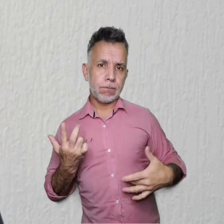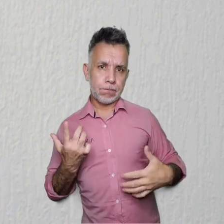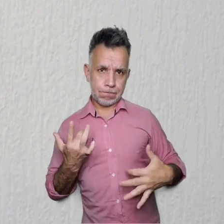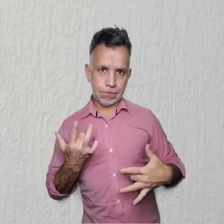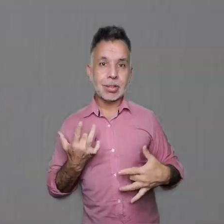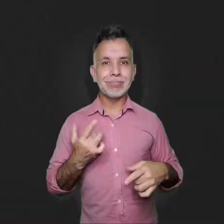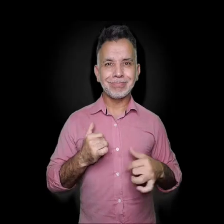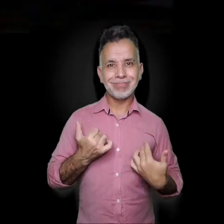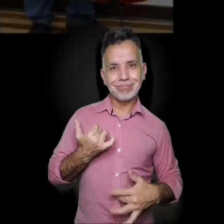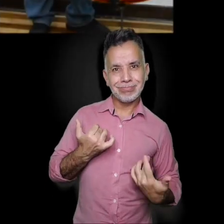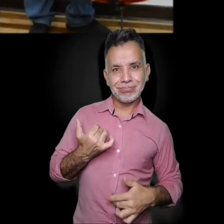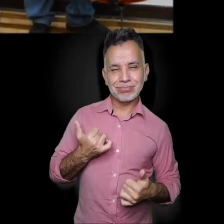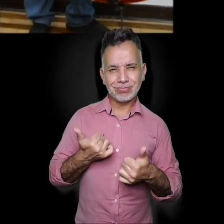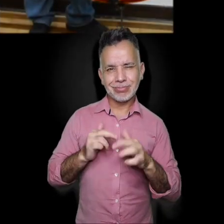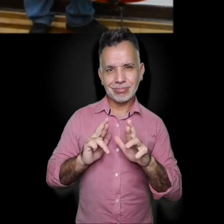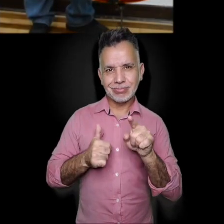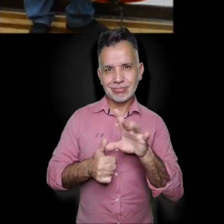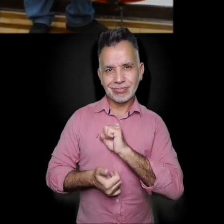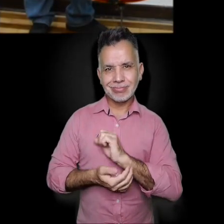que gostem.